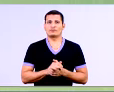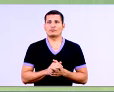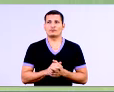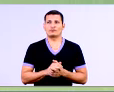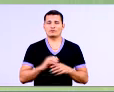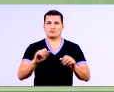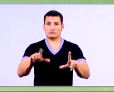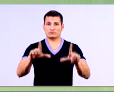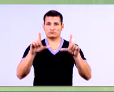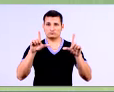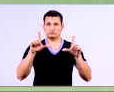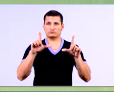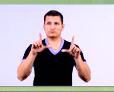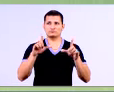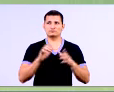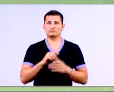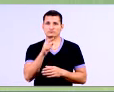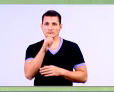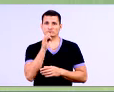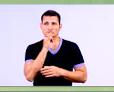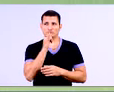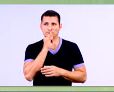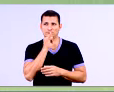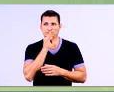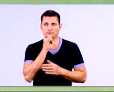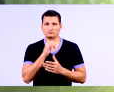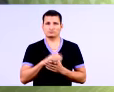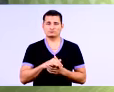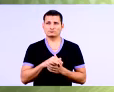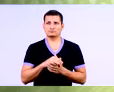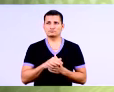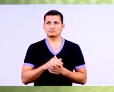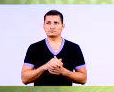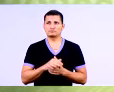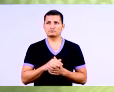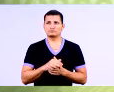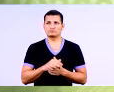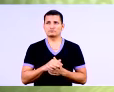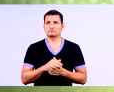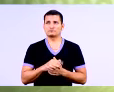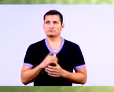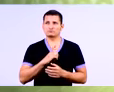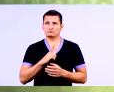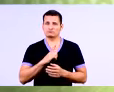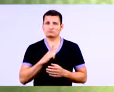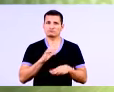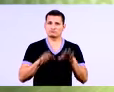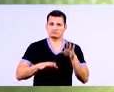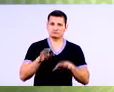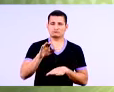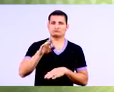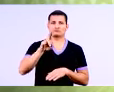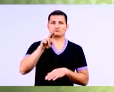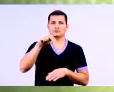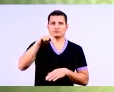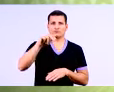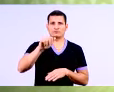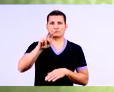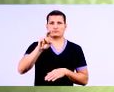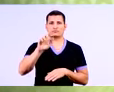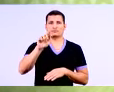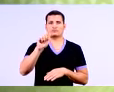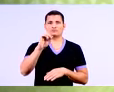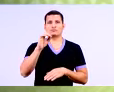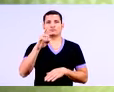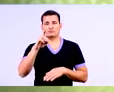mensagem. Esse exemplo de resultado, obviamente, ele vai variar de um navegador para outro. Sempre será uma